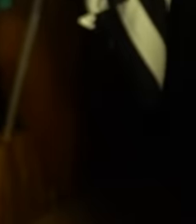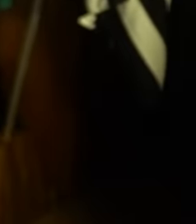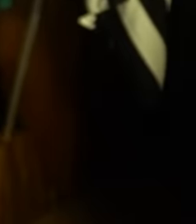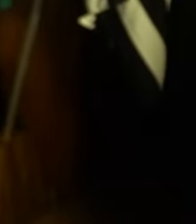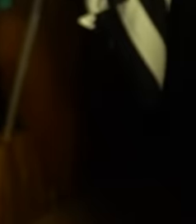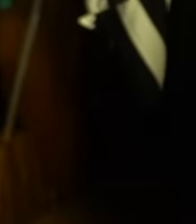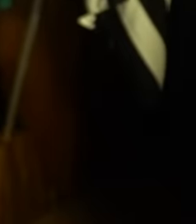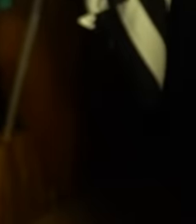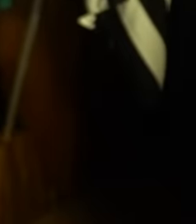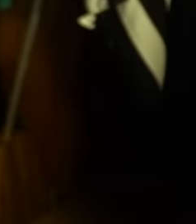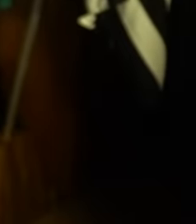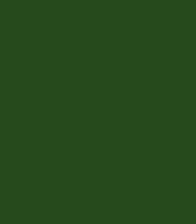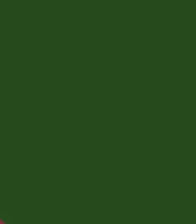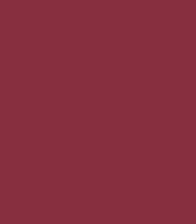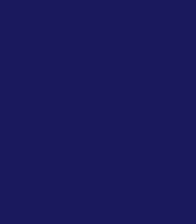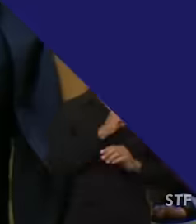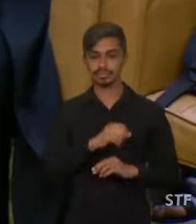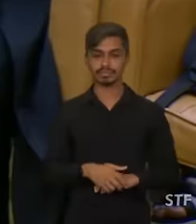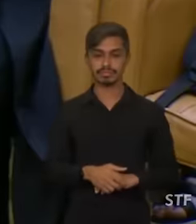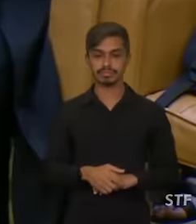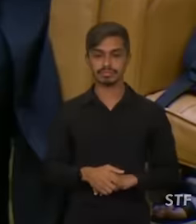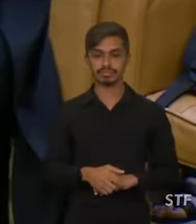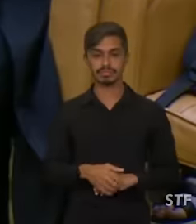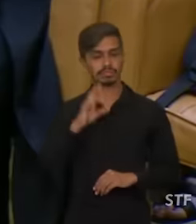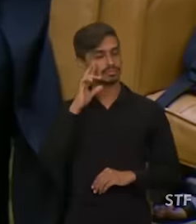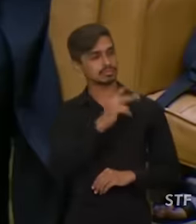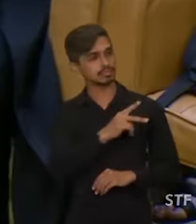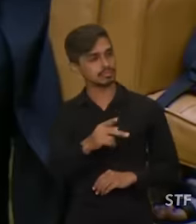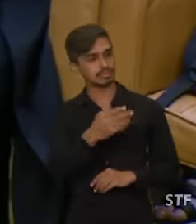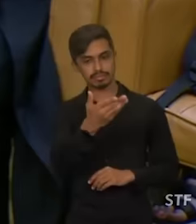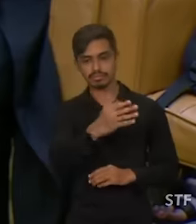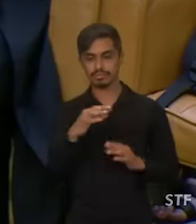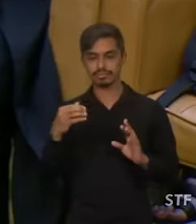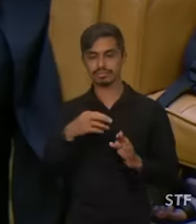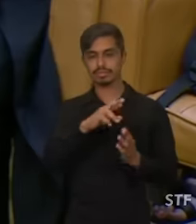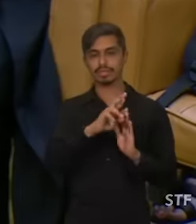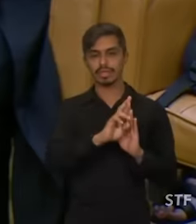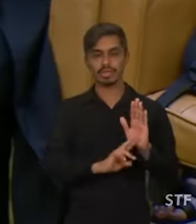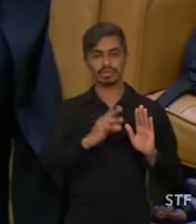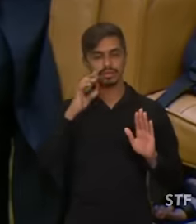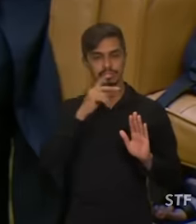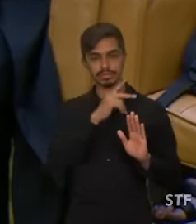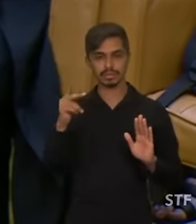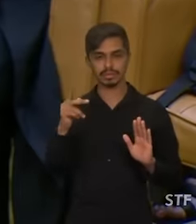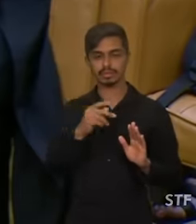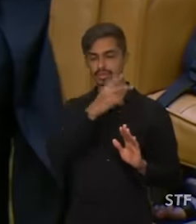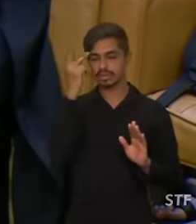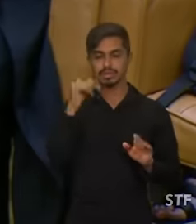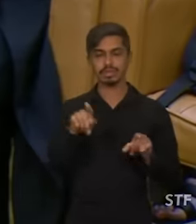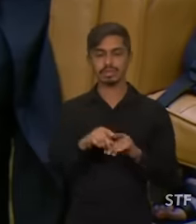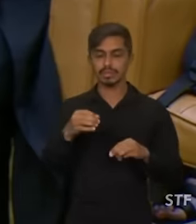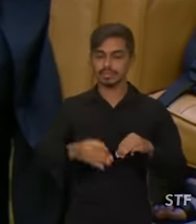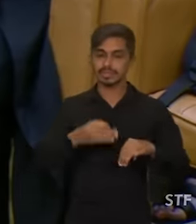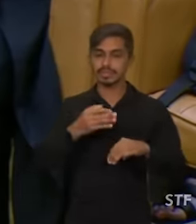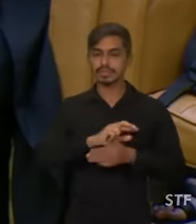nossa sustentação oral no Supremo Tribunal Federal. Excelentíssimo senhor presidente, senhor relator, ministro Fachin, excelentíssimos ministros,